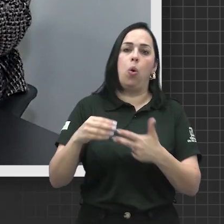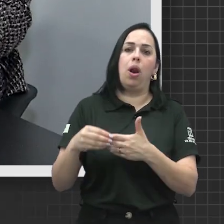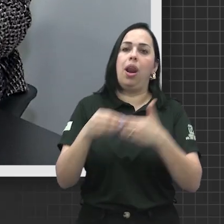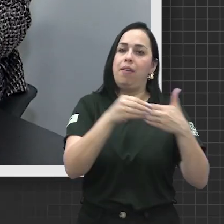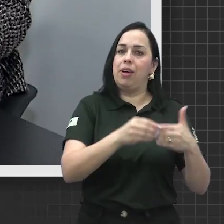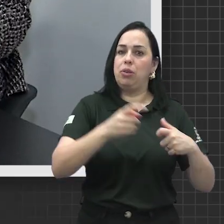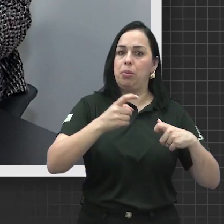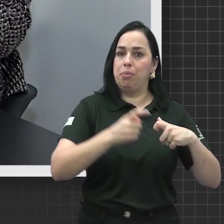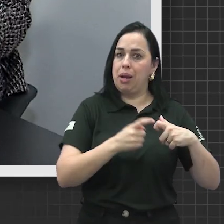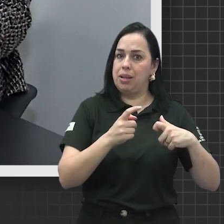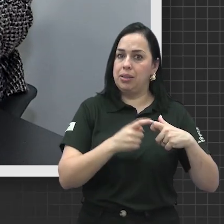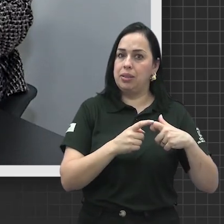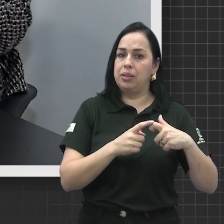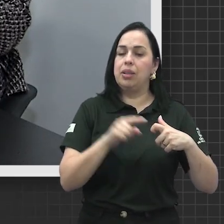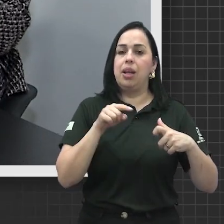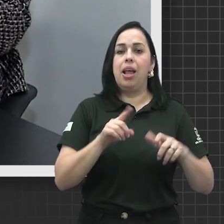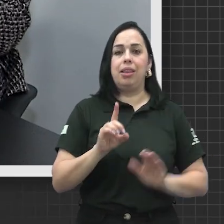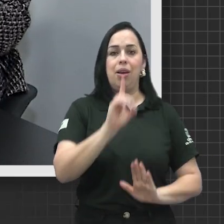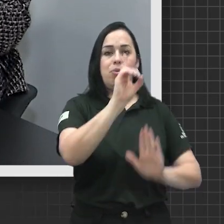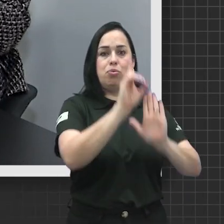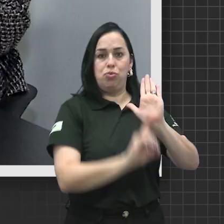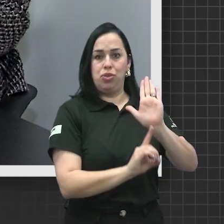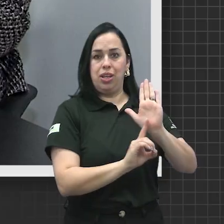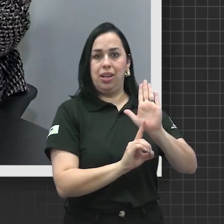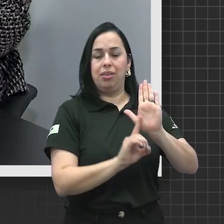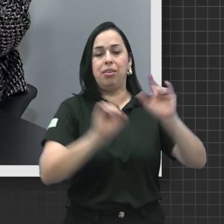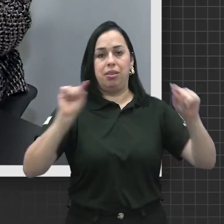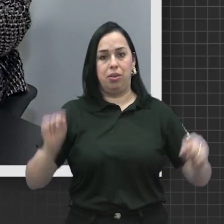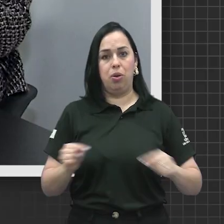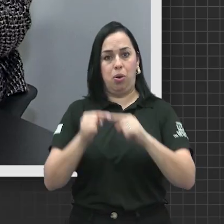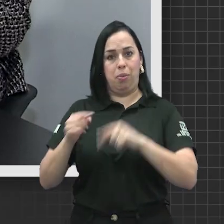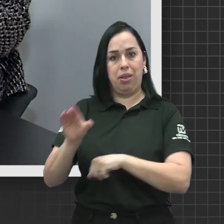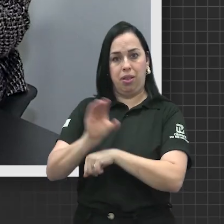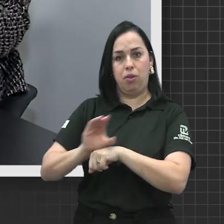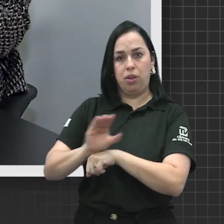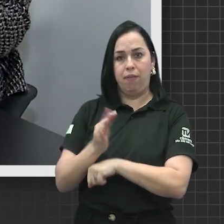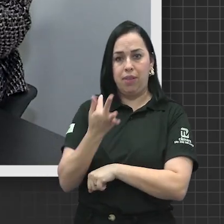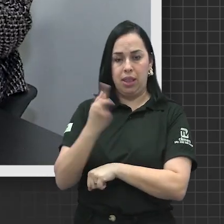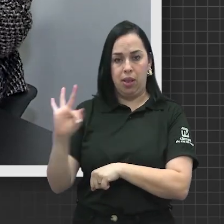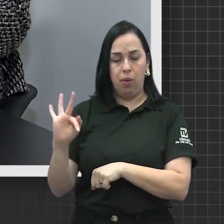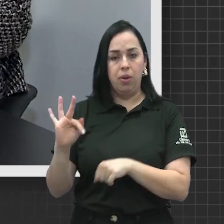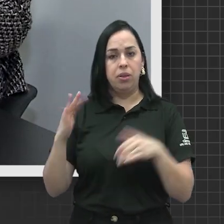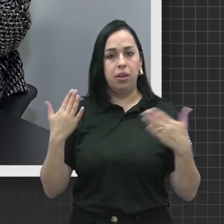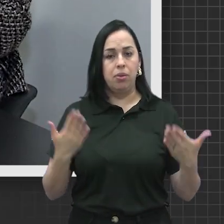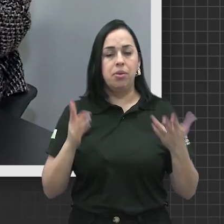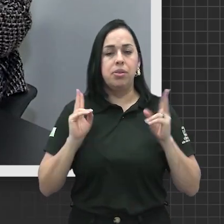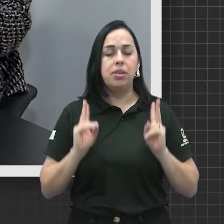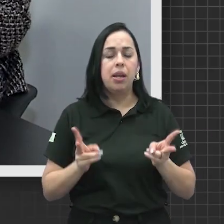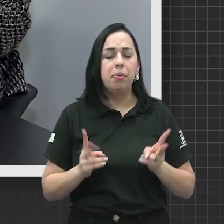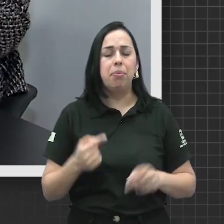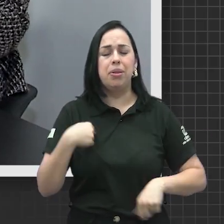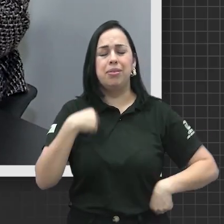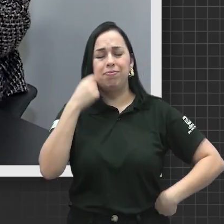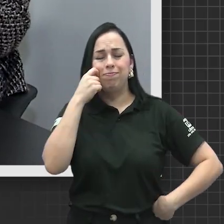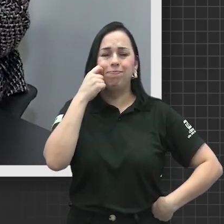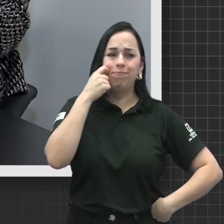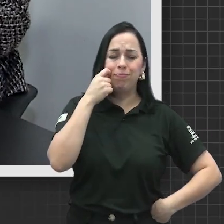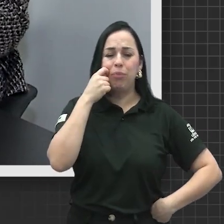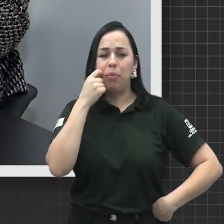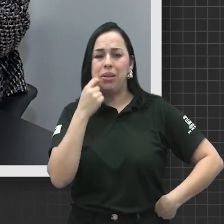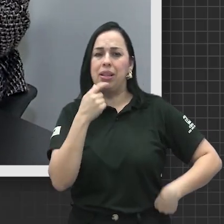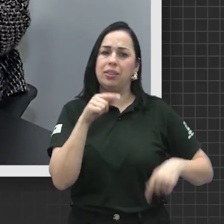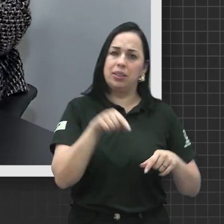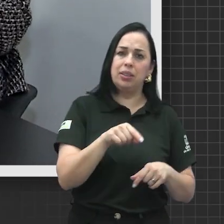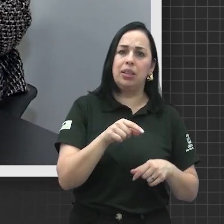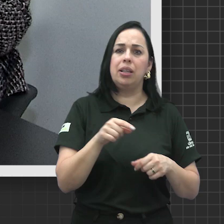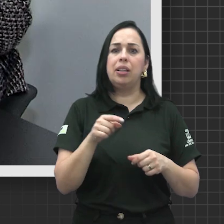consulta já previamente marcada, possuem um direito resguardado pela Constituição Federal. Então, sempre tem que ter um bom senso do trabalhador